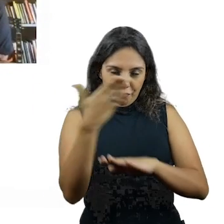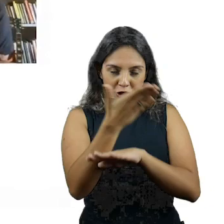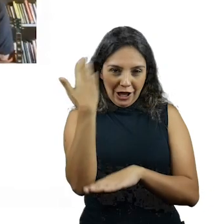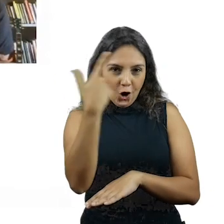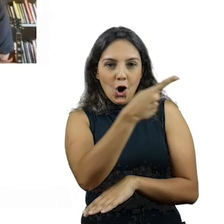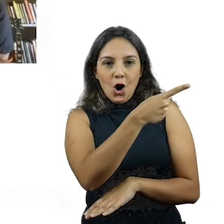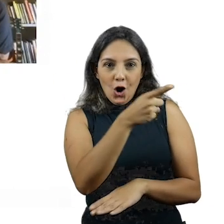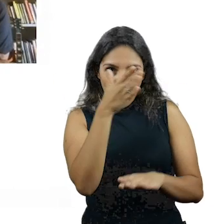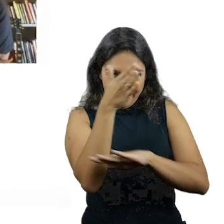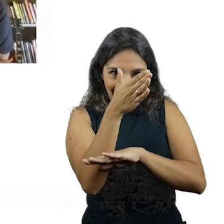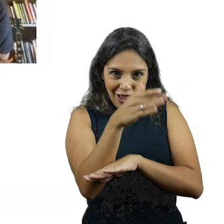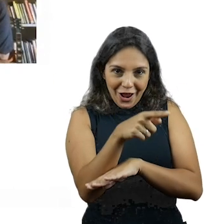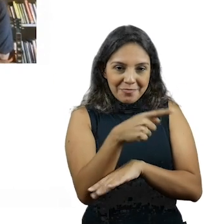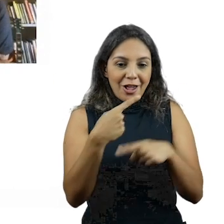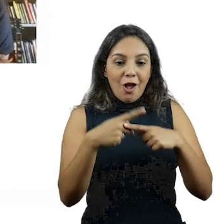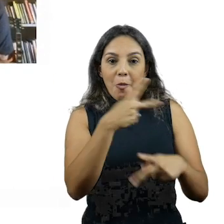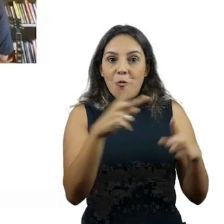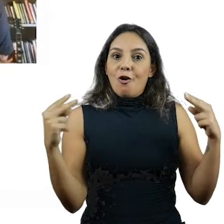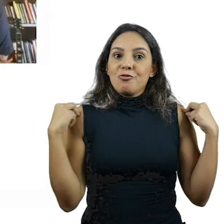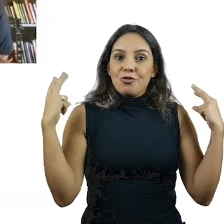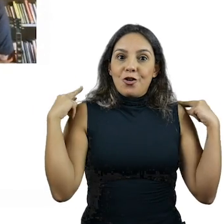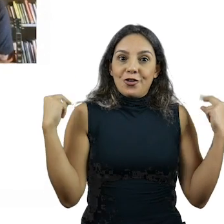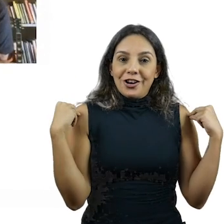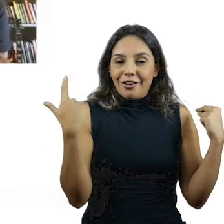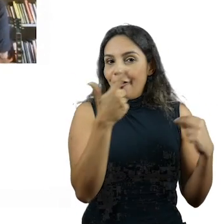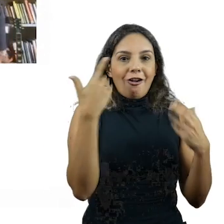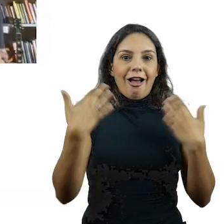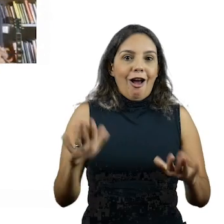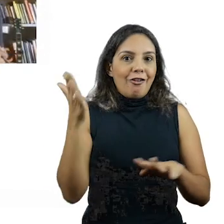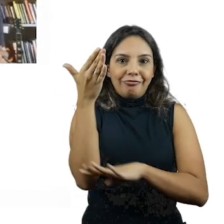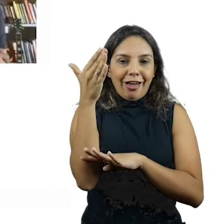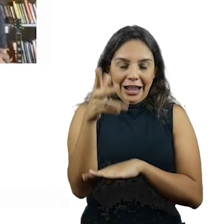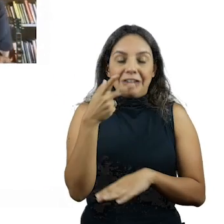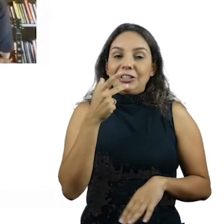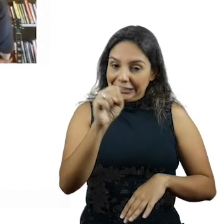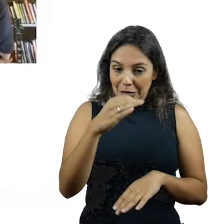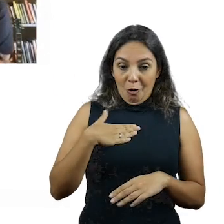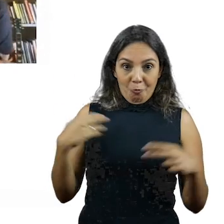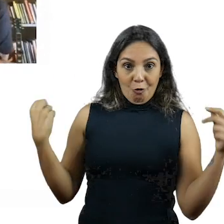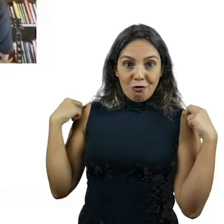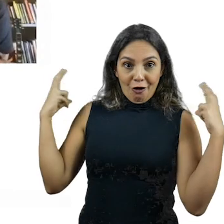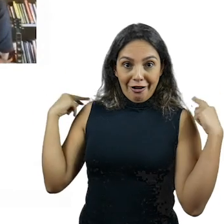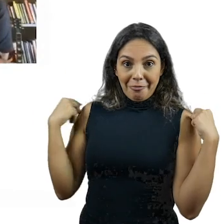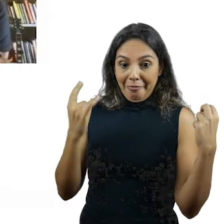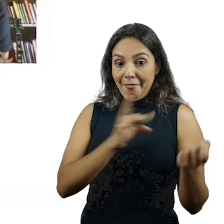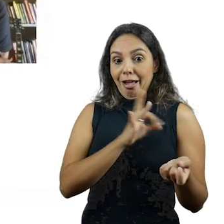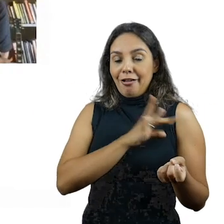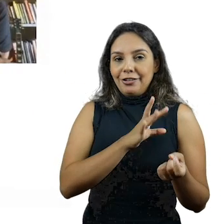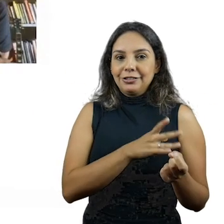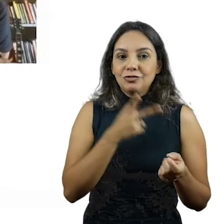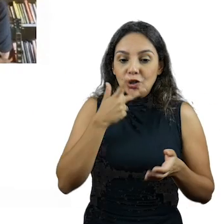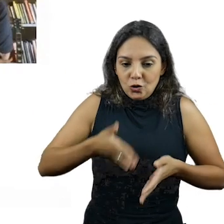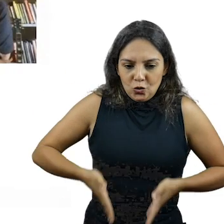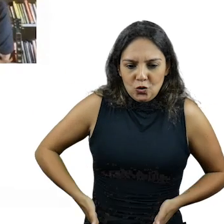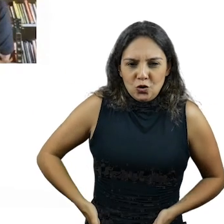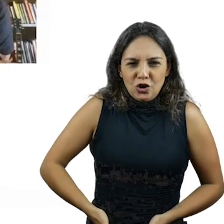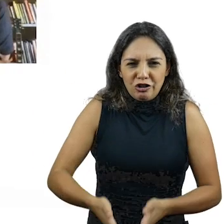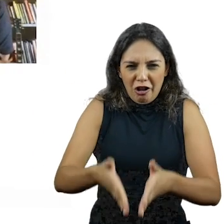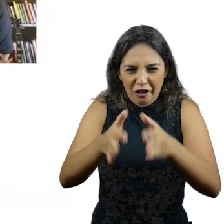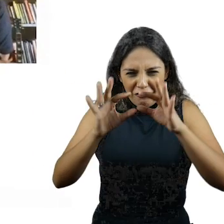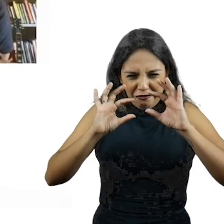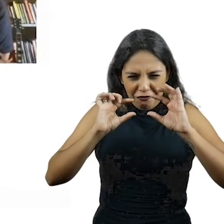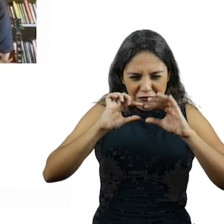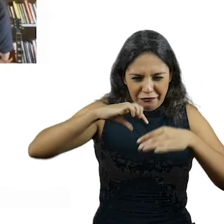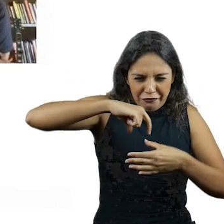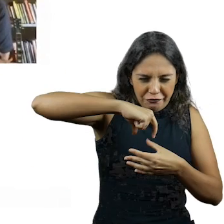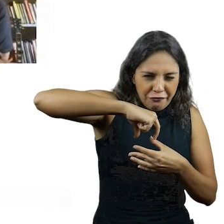nenhum, que tinha medo de fantasma. O Ellerson não fica, tem medo. E nós naquele corredor horroroso, fininho lá,